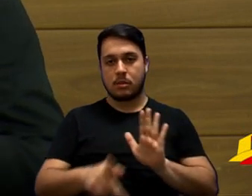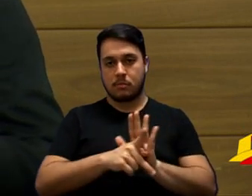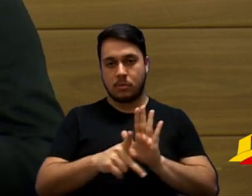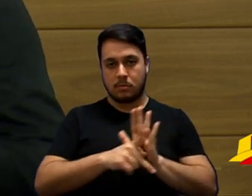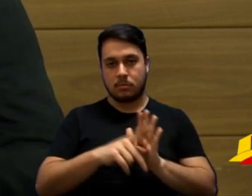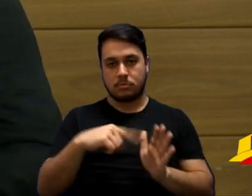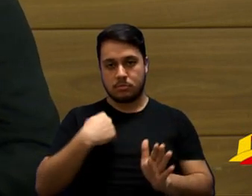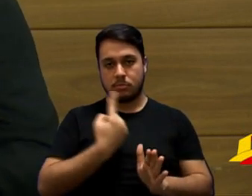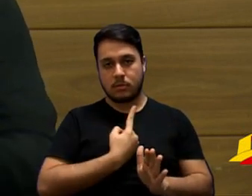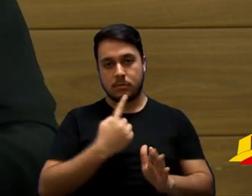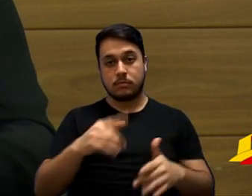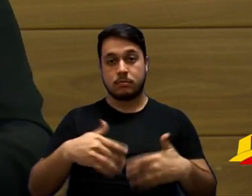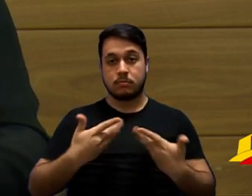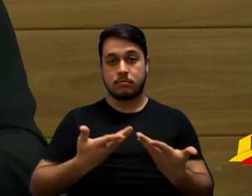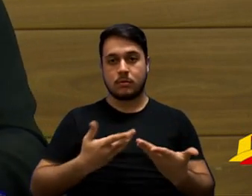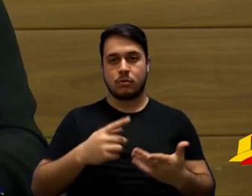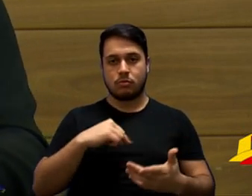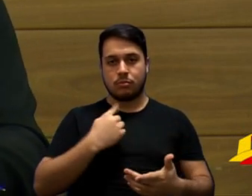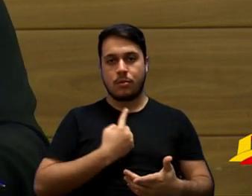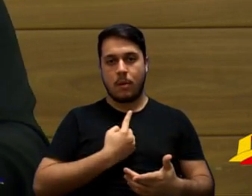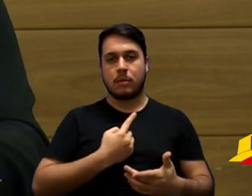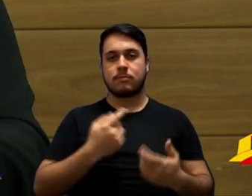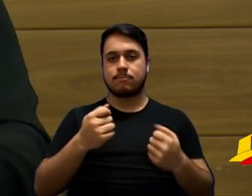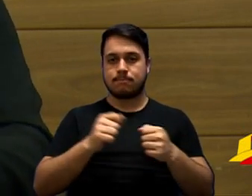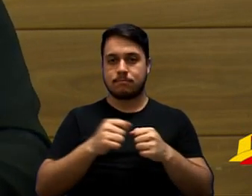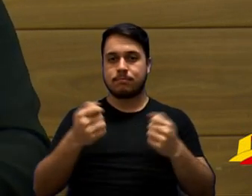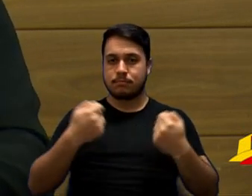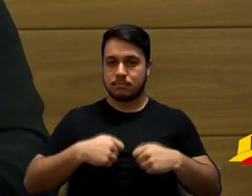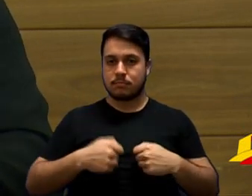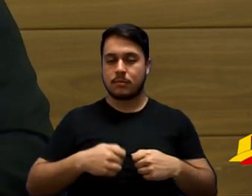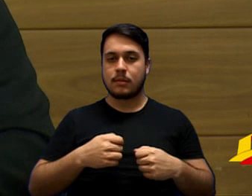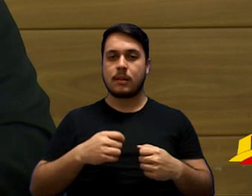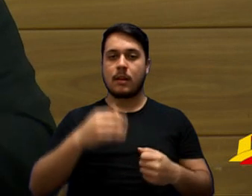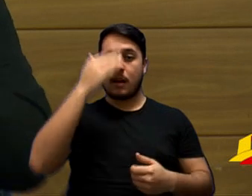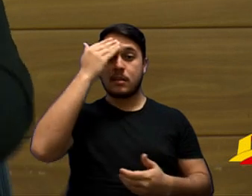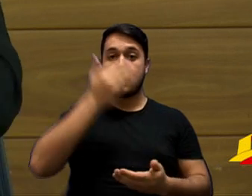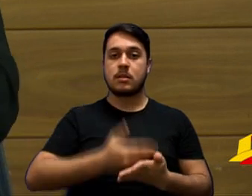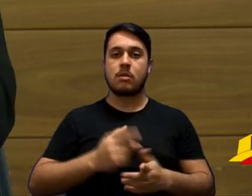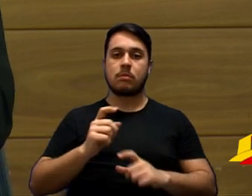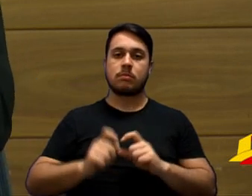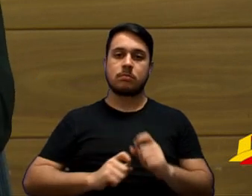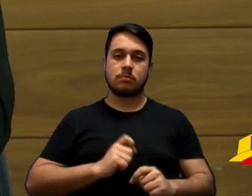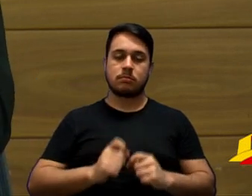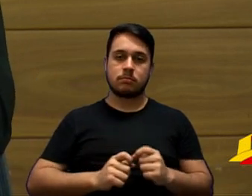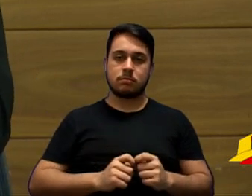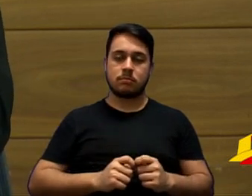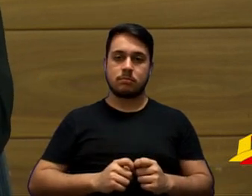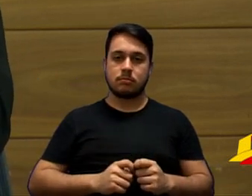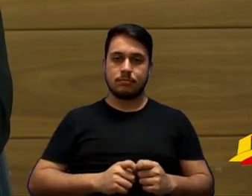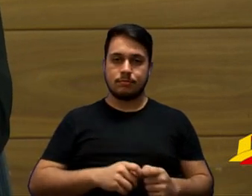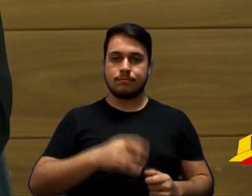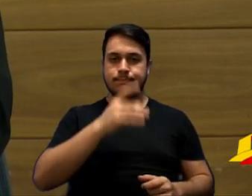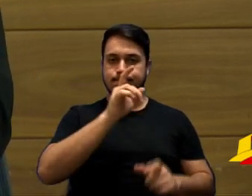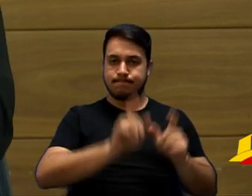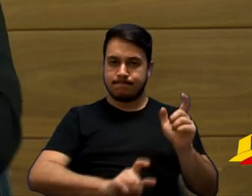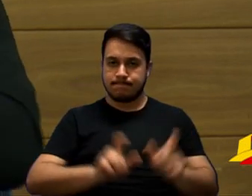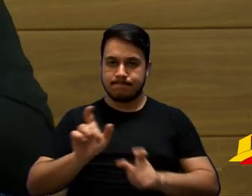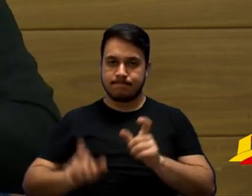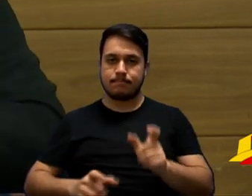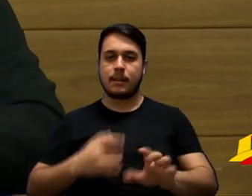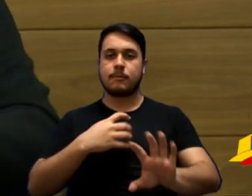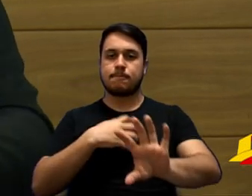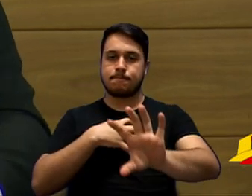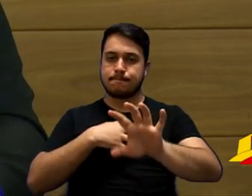é isso que a gente não deve abrir mão então a gente pode acreditar que o outro lado possa se sensibilizar possa ser criada a consciência é o